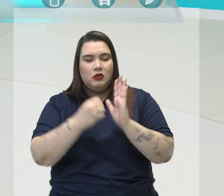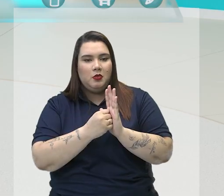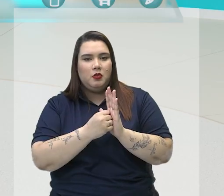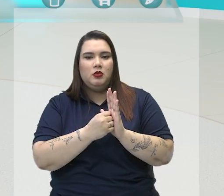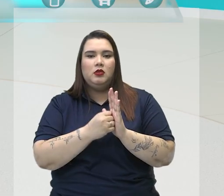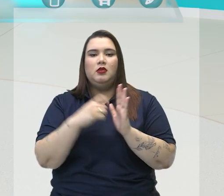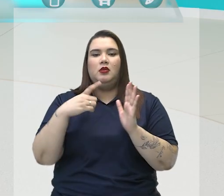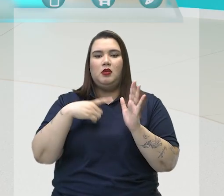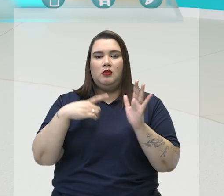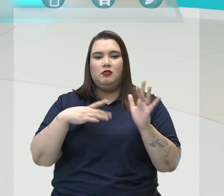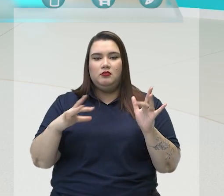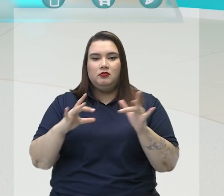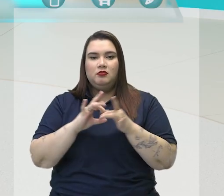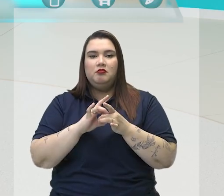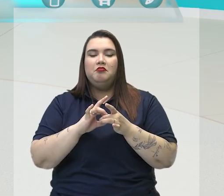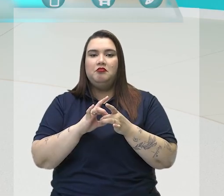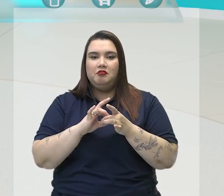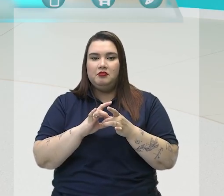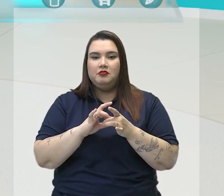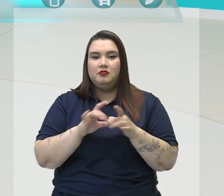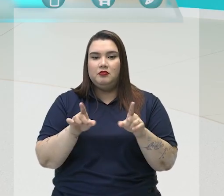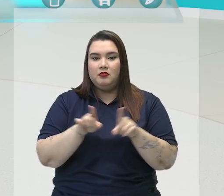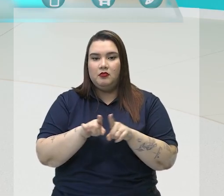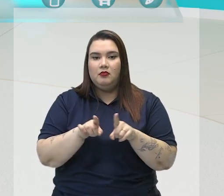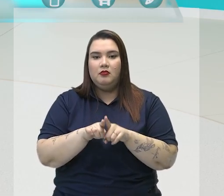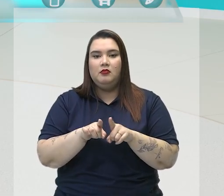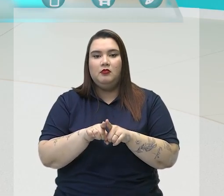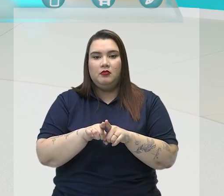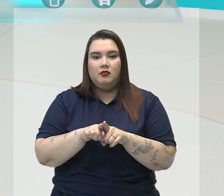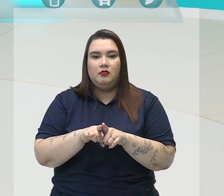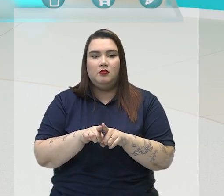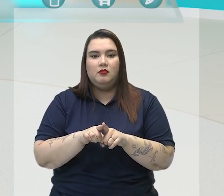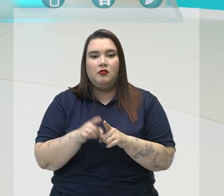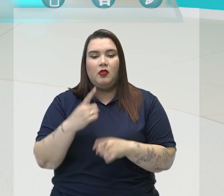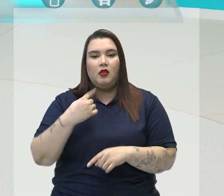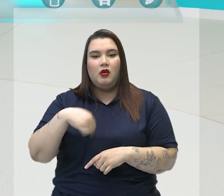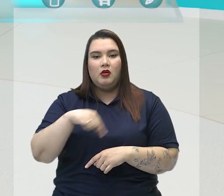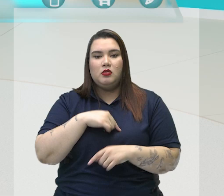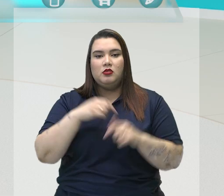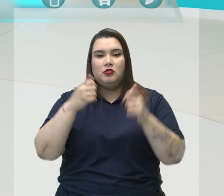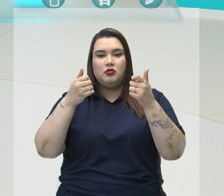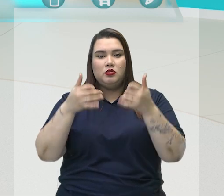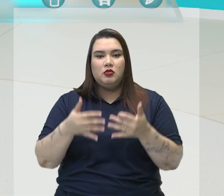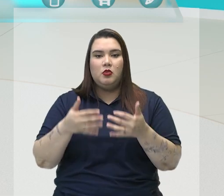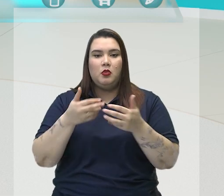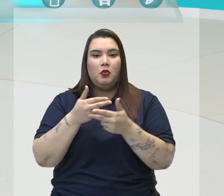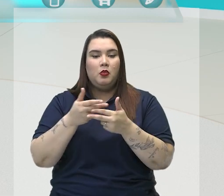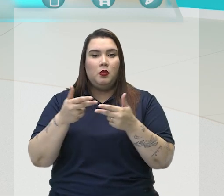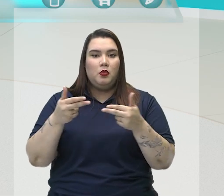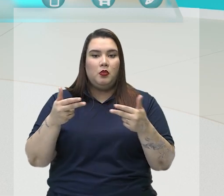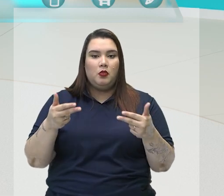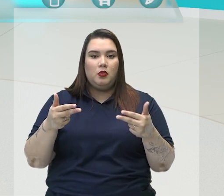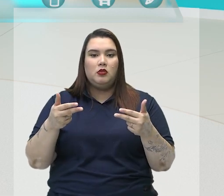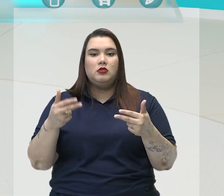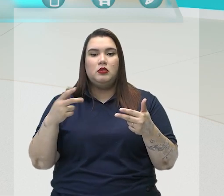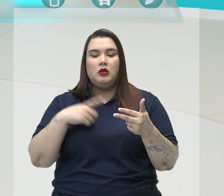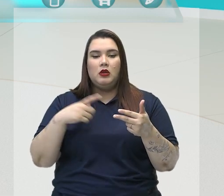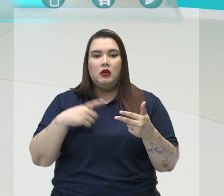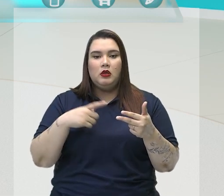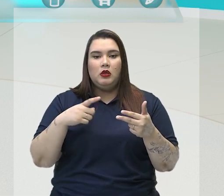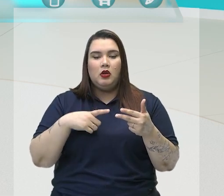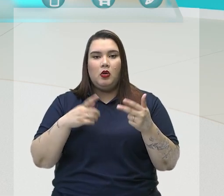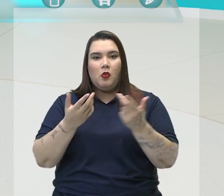sentido e estão em nós. Assim como a gente fala de coisas que são